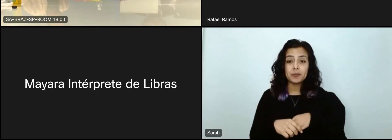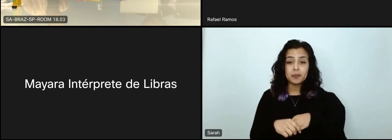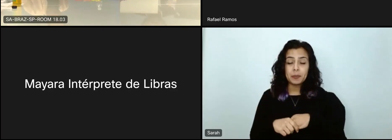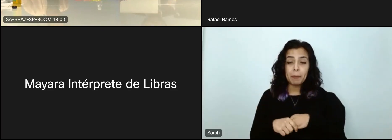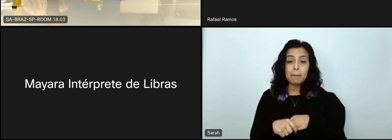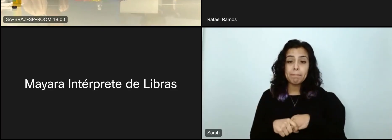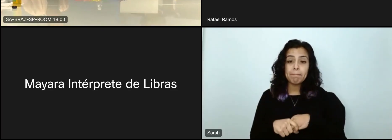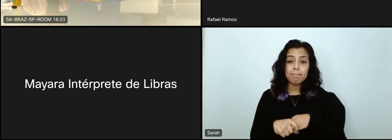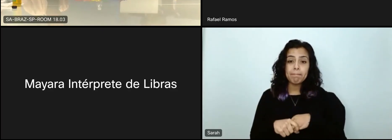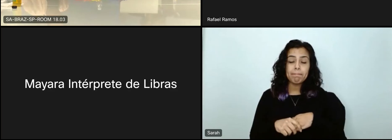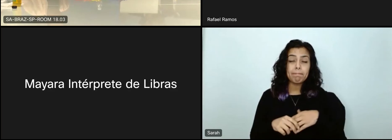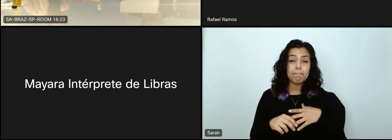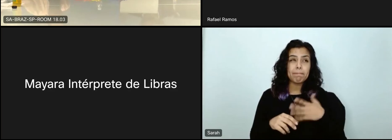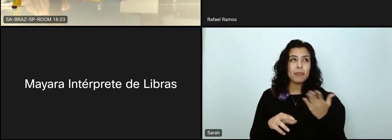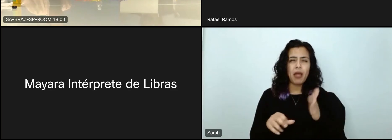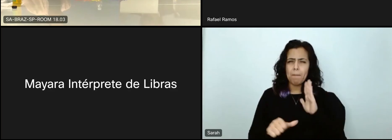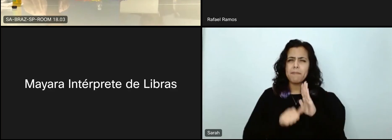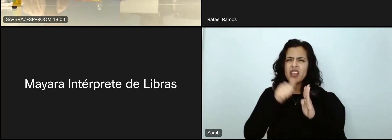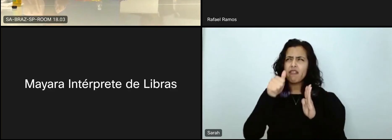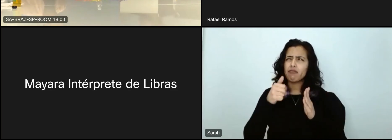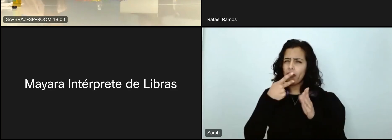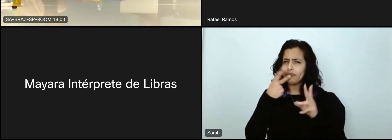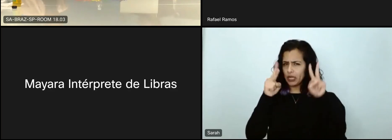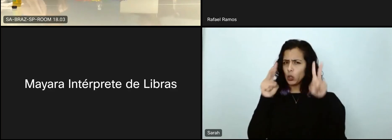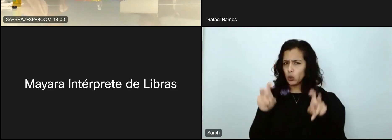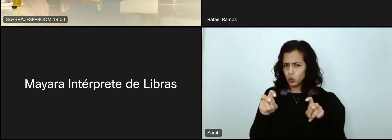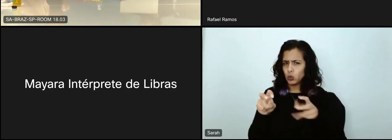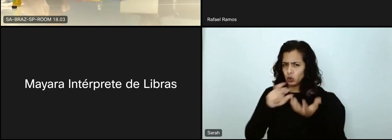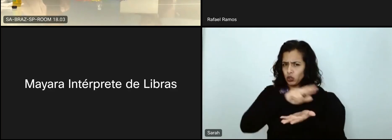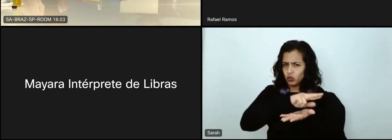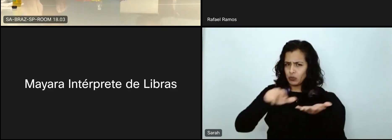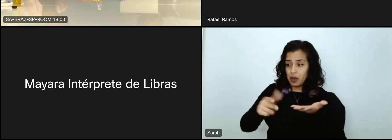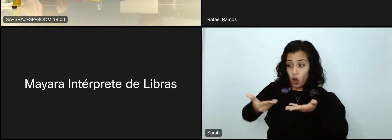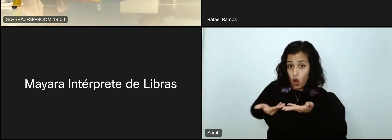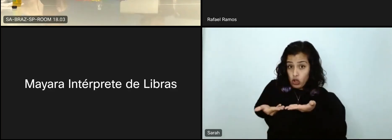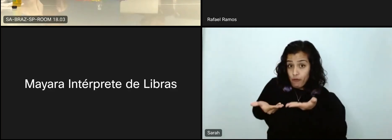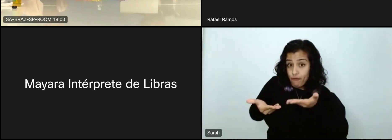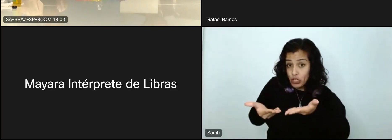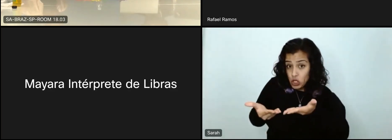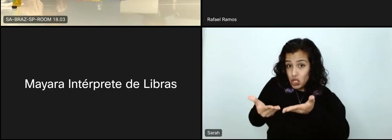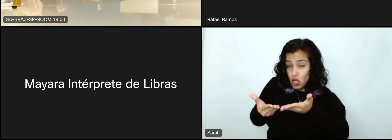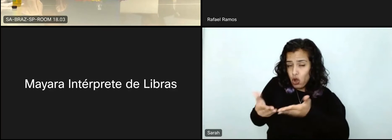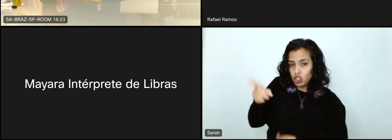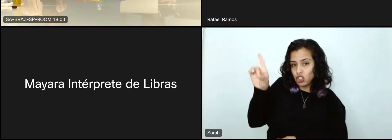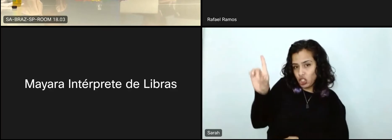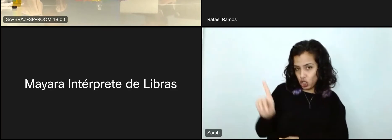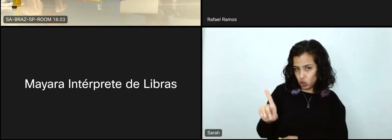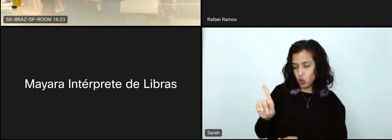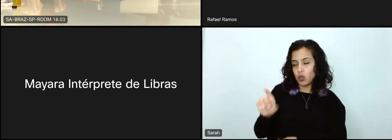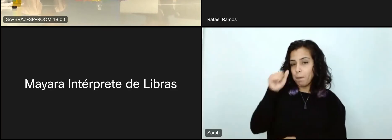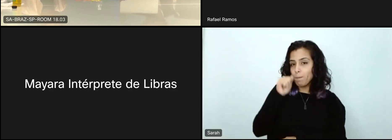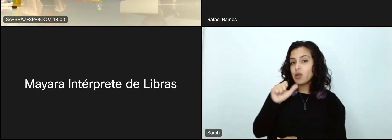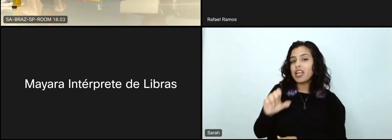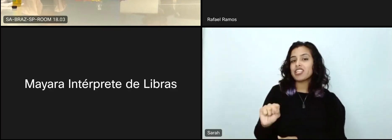acho que a primeira vez que eu falei sobre diversidade foi a convite de uma diretora minha, faz questão de falar também, que é a Sheila, que me